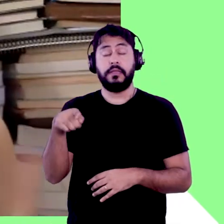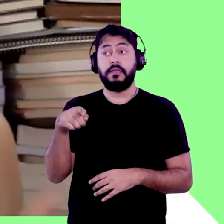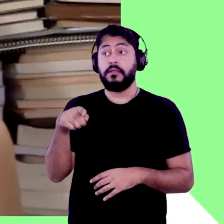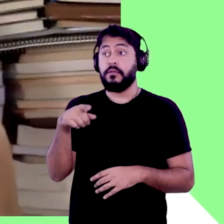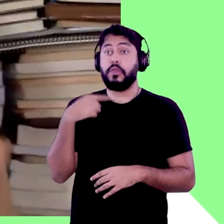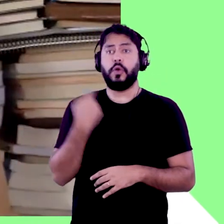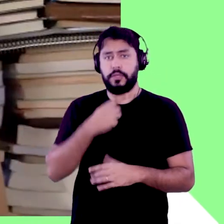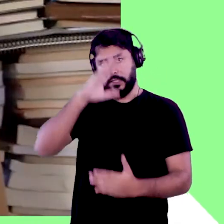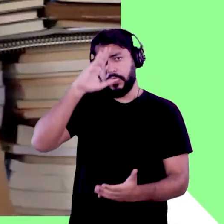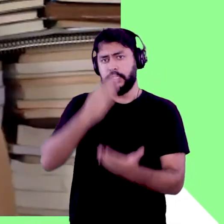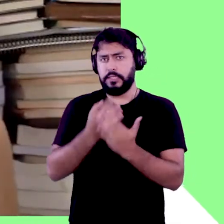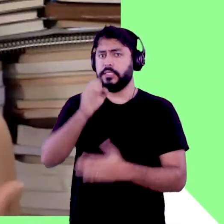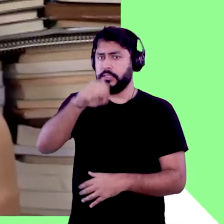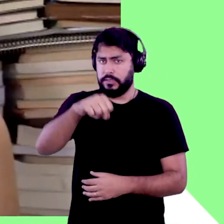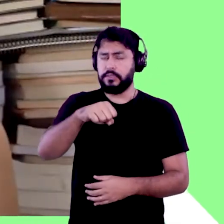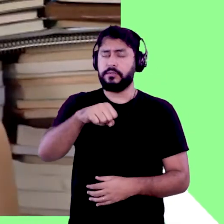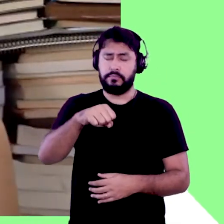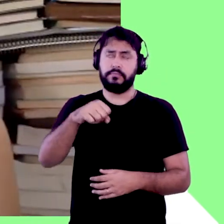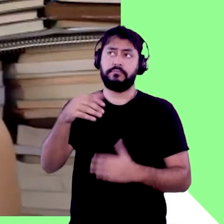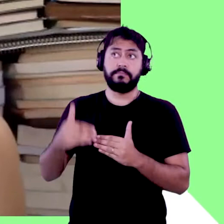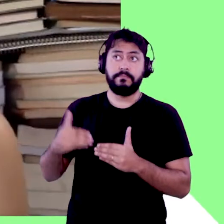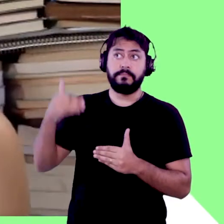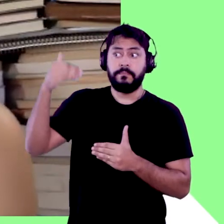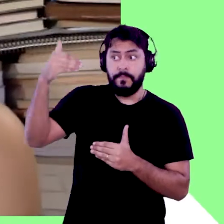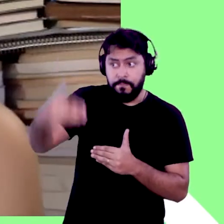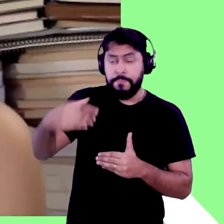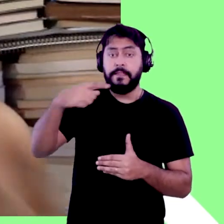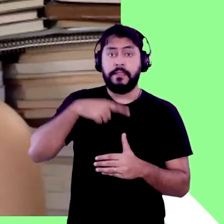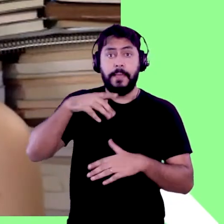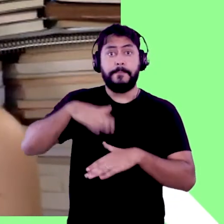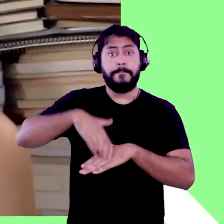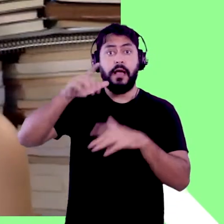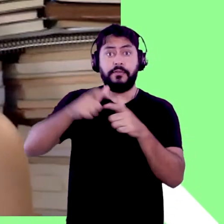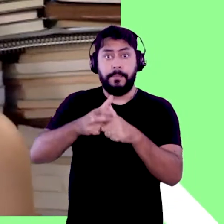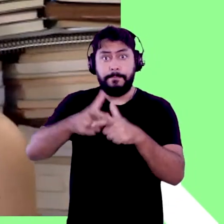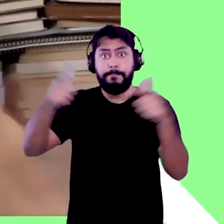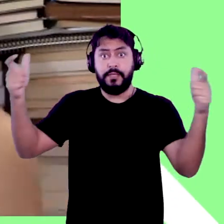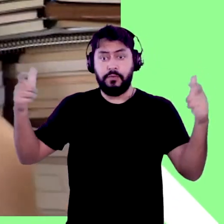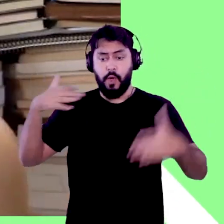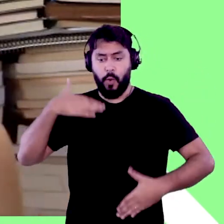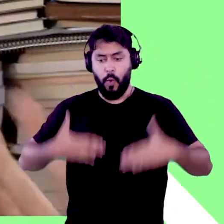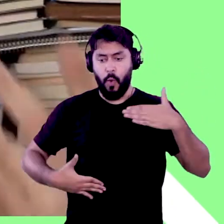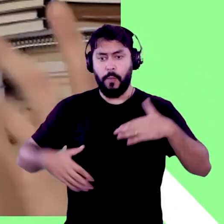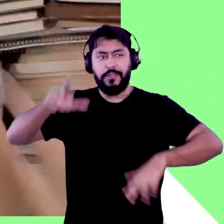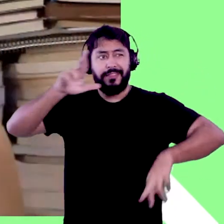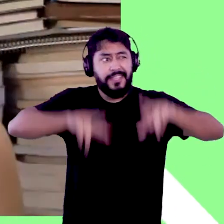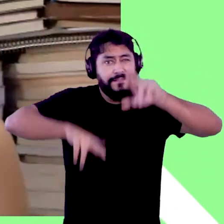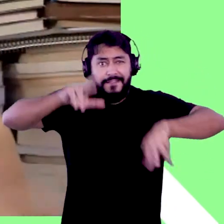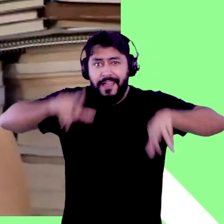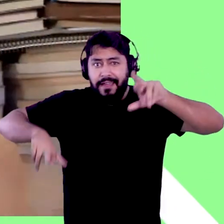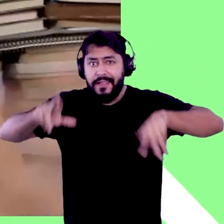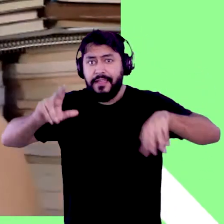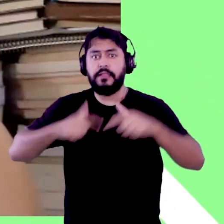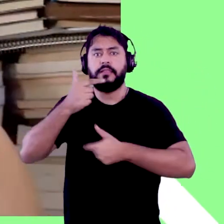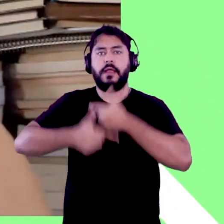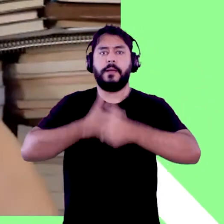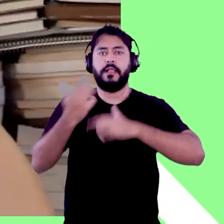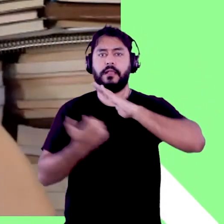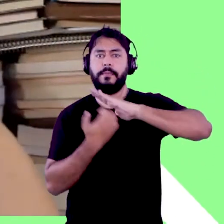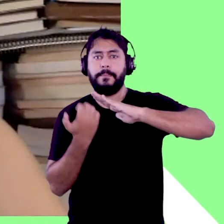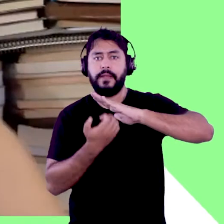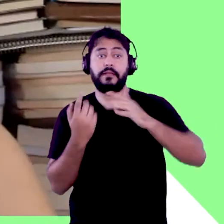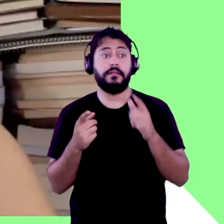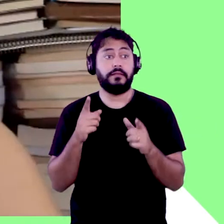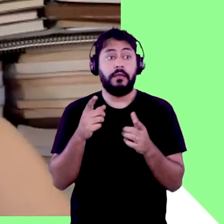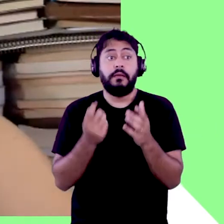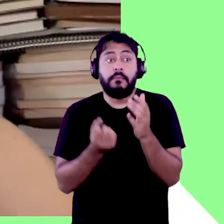só quando a gente tiver mais pessoas com corpos diversos atuando nessas empresas, na construção